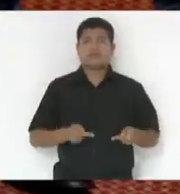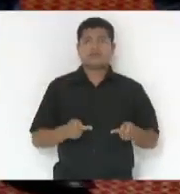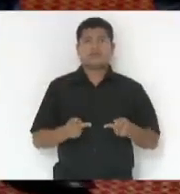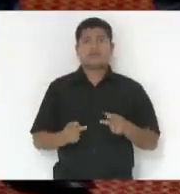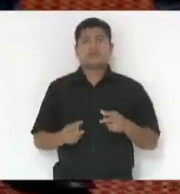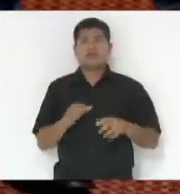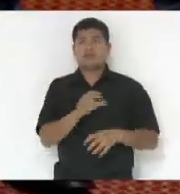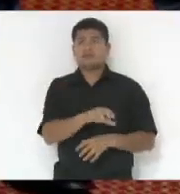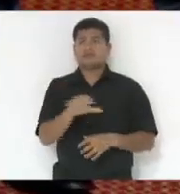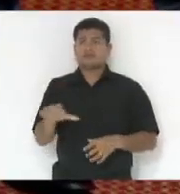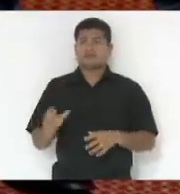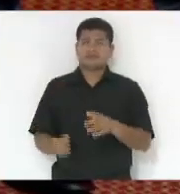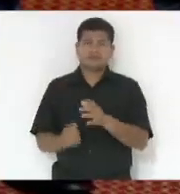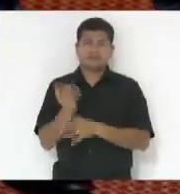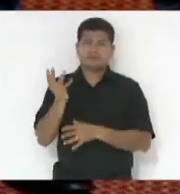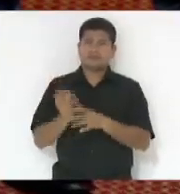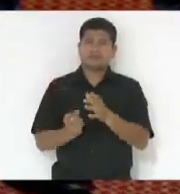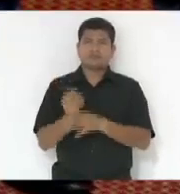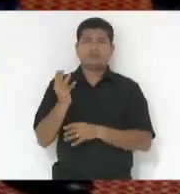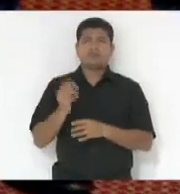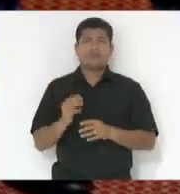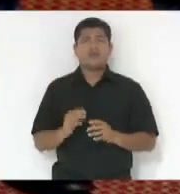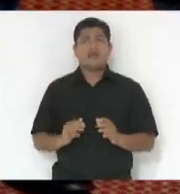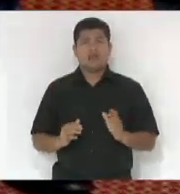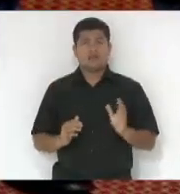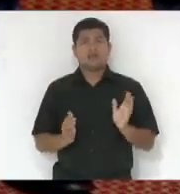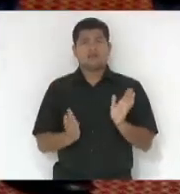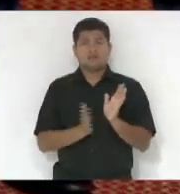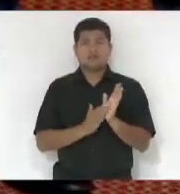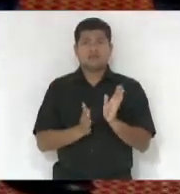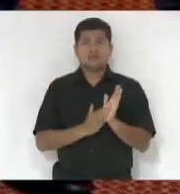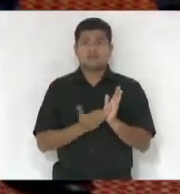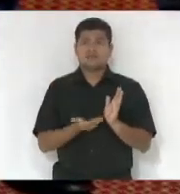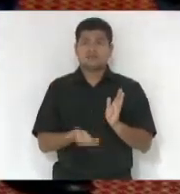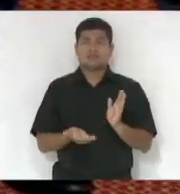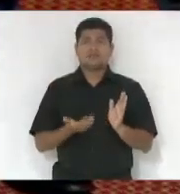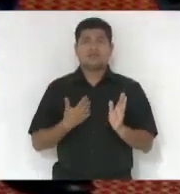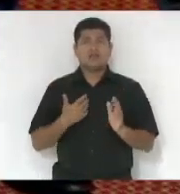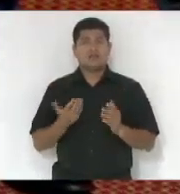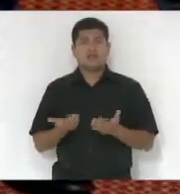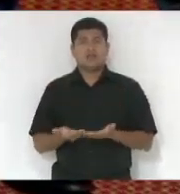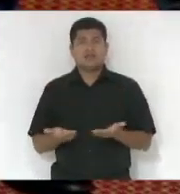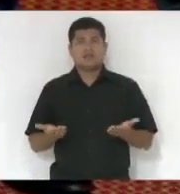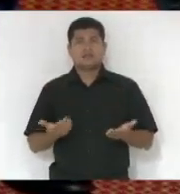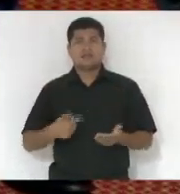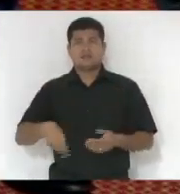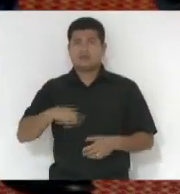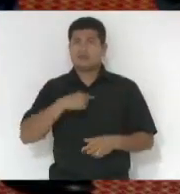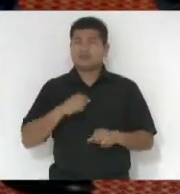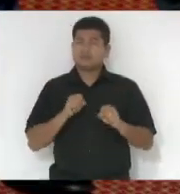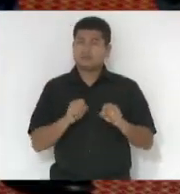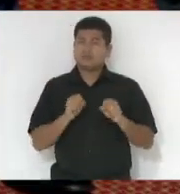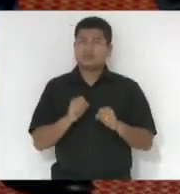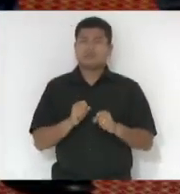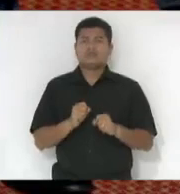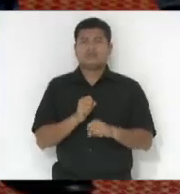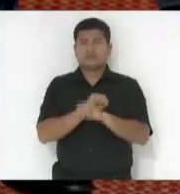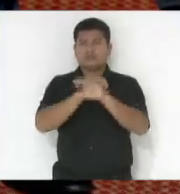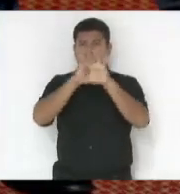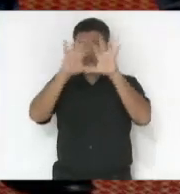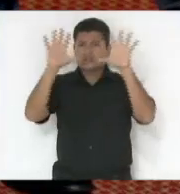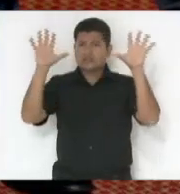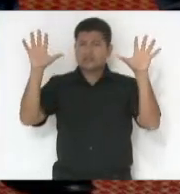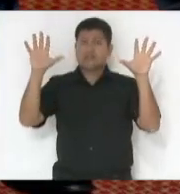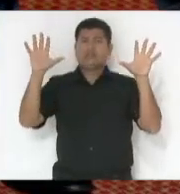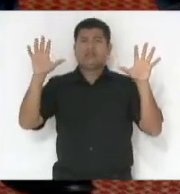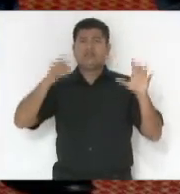produtivos do Estado catarinense tratando da matéria. E quanto mais informação, mais clareza nós pudermos obter para chegarmos às